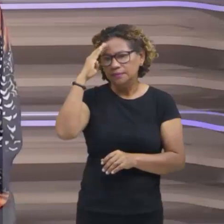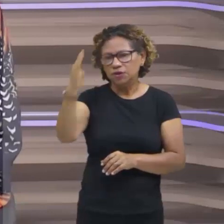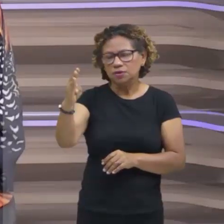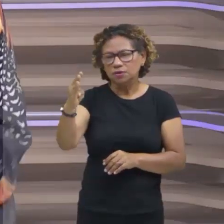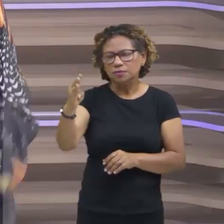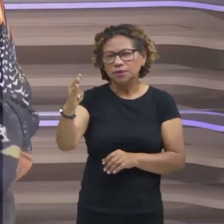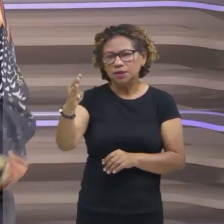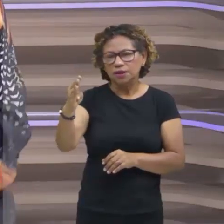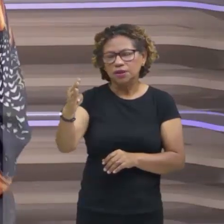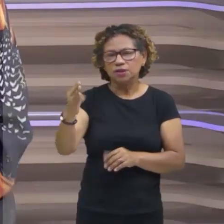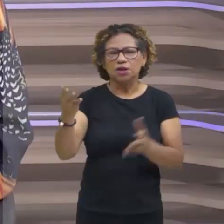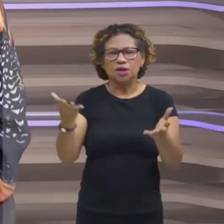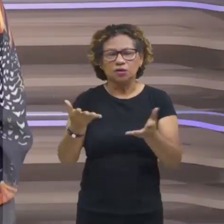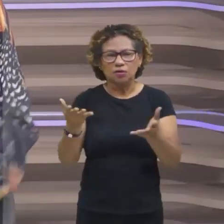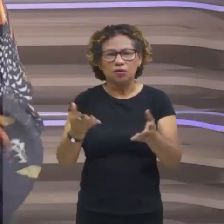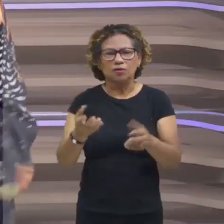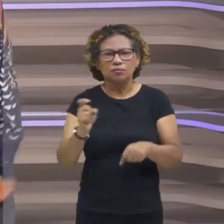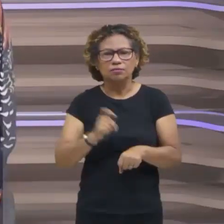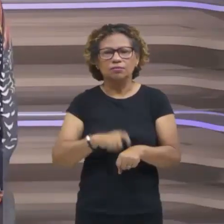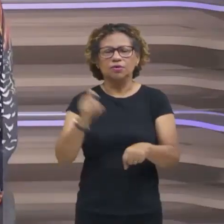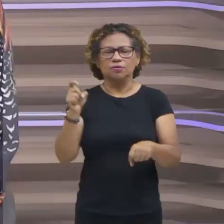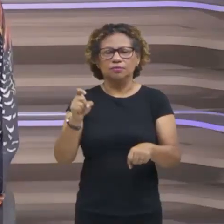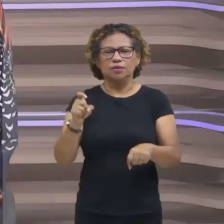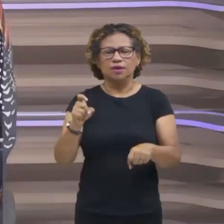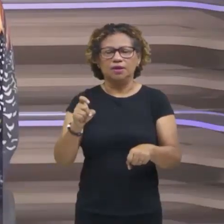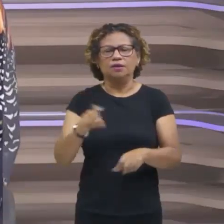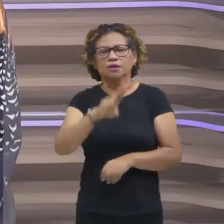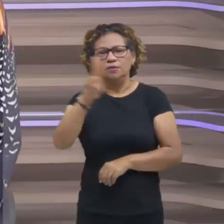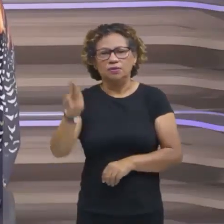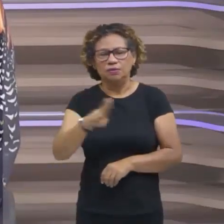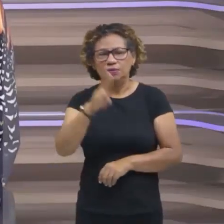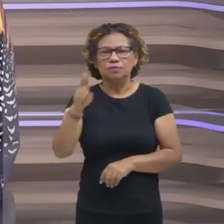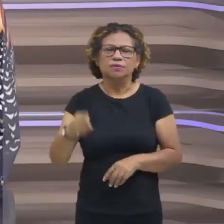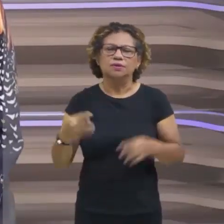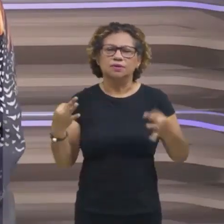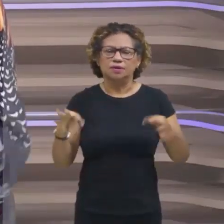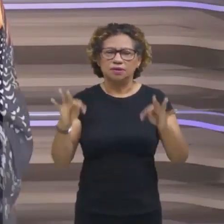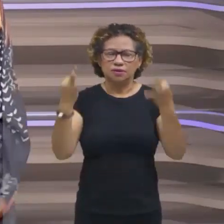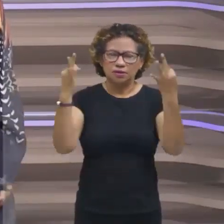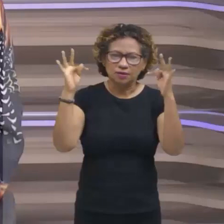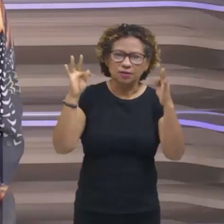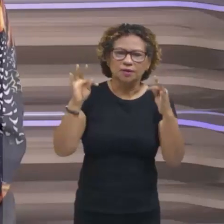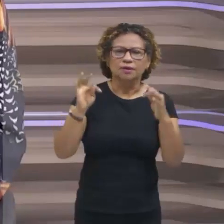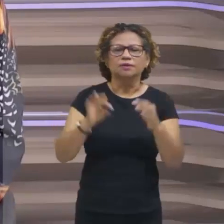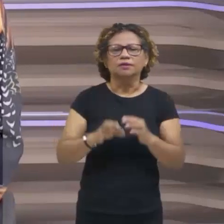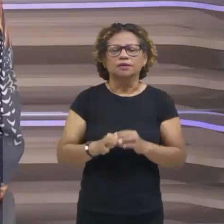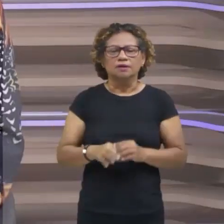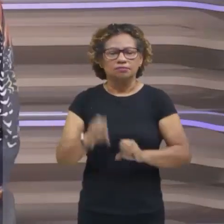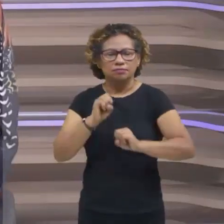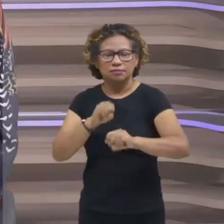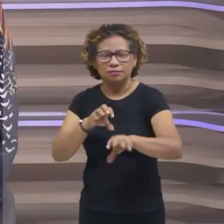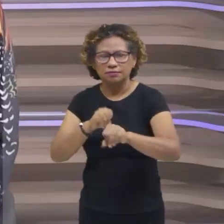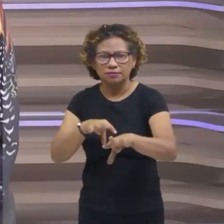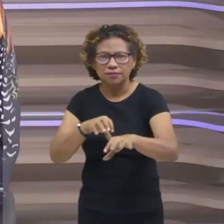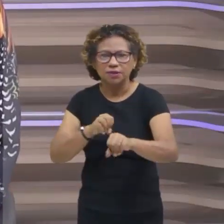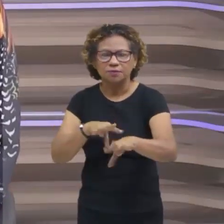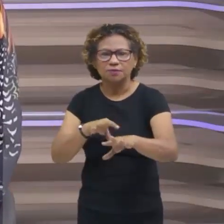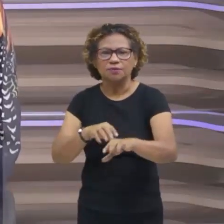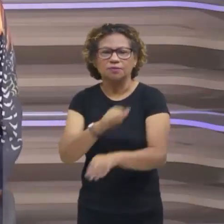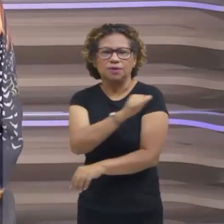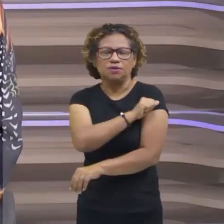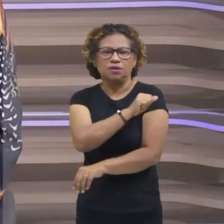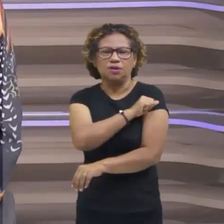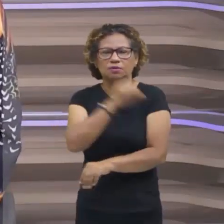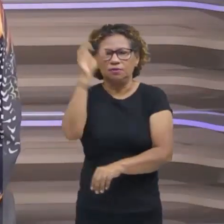nesse momento que estão servindo para que chegue o ensino de qualquer meio para os nossos